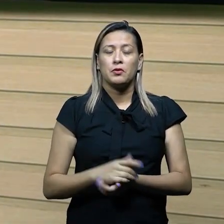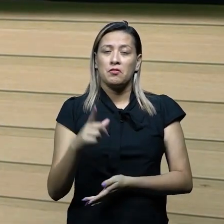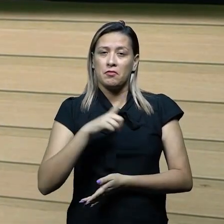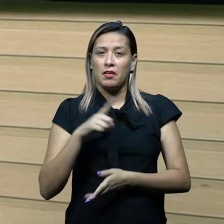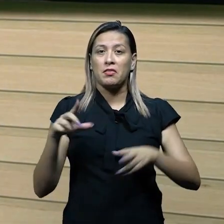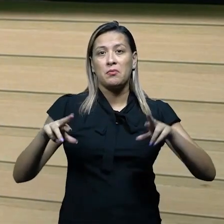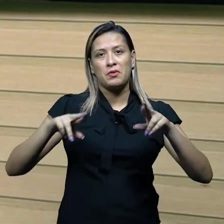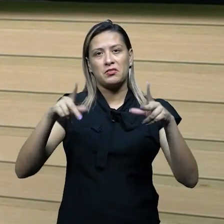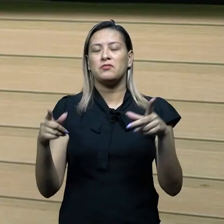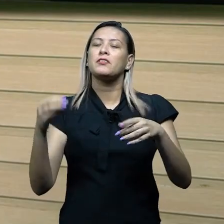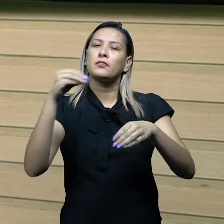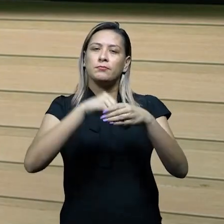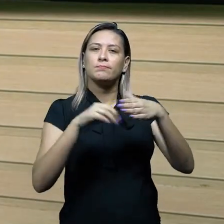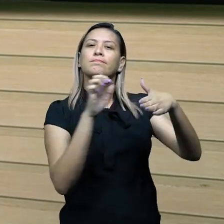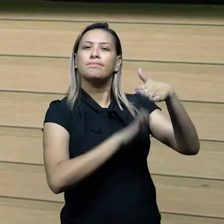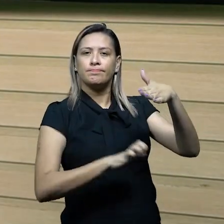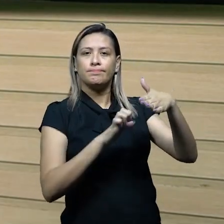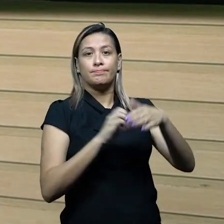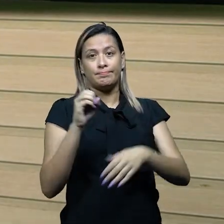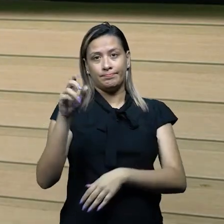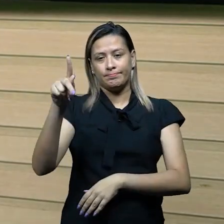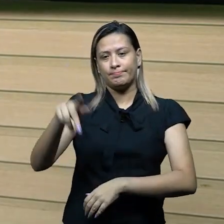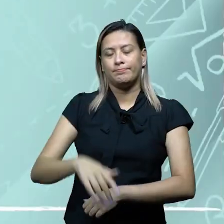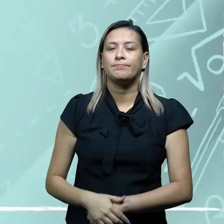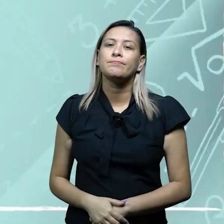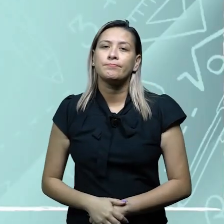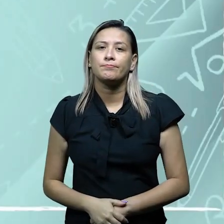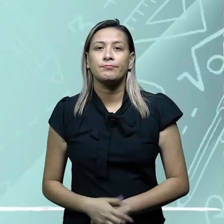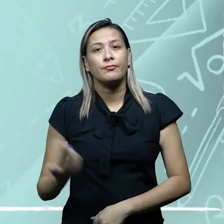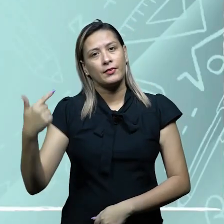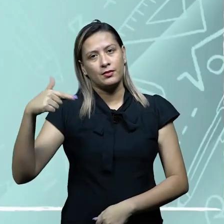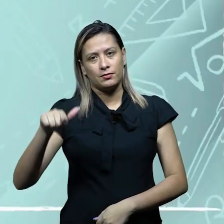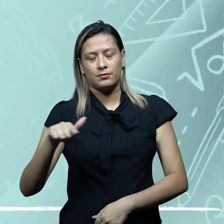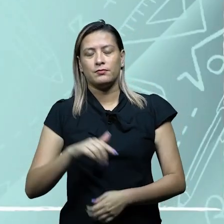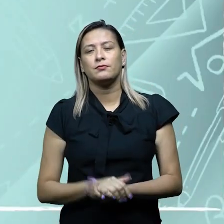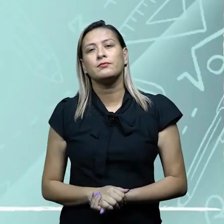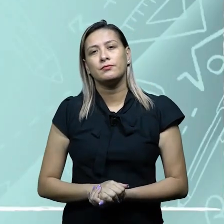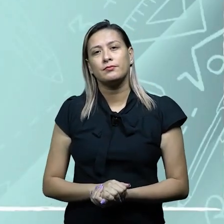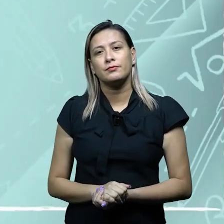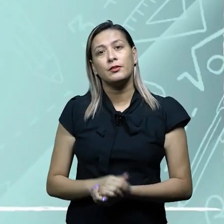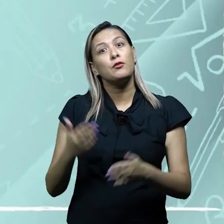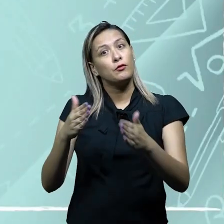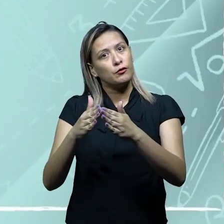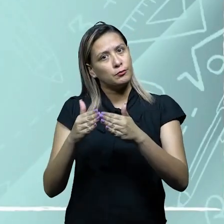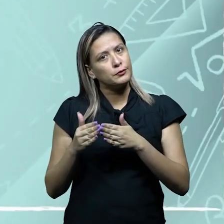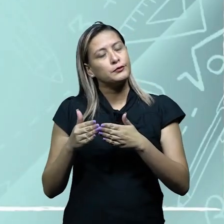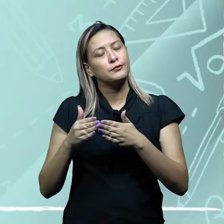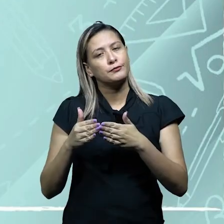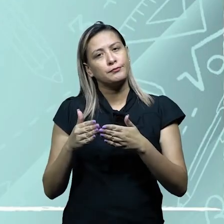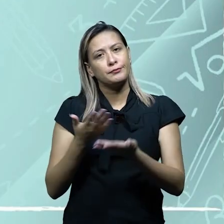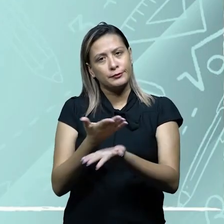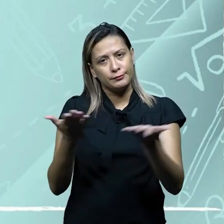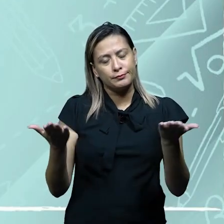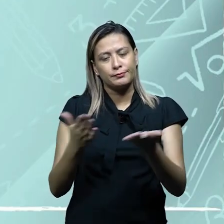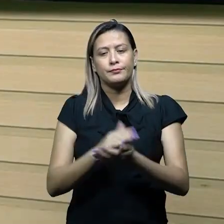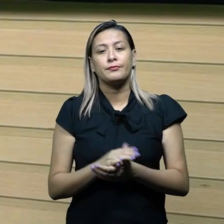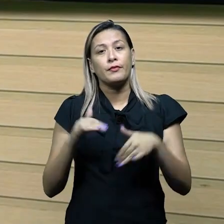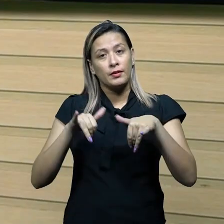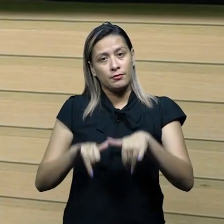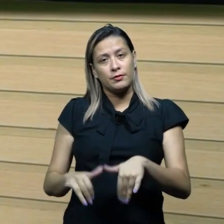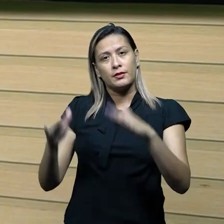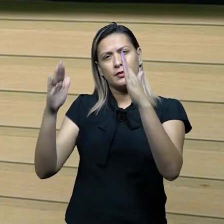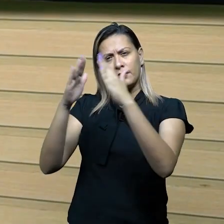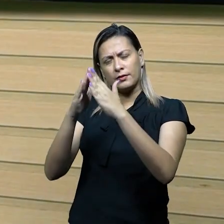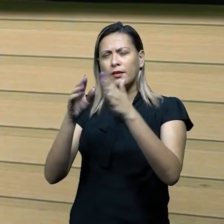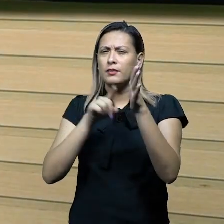fazer toda a diferença para uma organização. Ficou claro? E aí, mais uma vez, eu quero solicitar para todos vocês, vamos ficar em casa, vamos